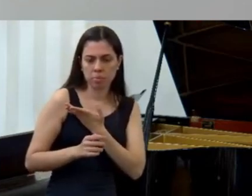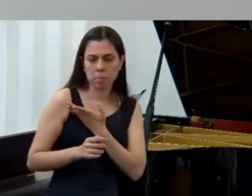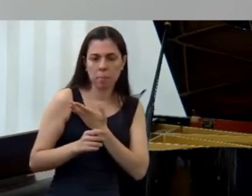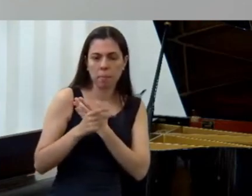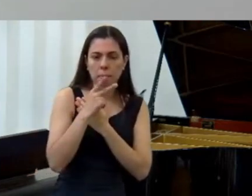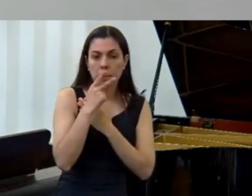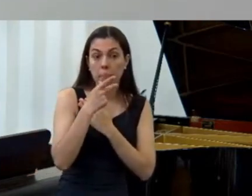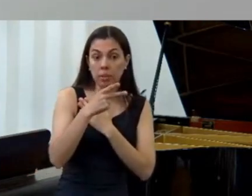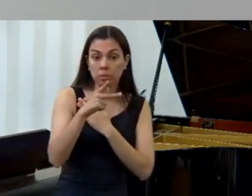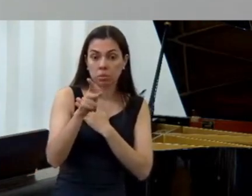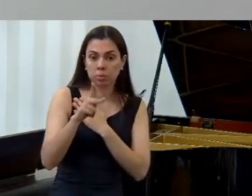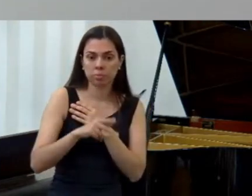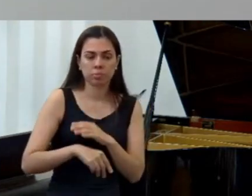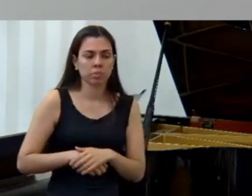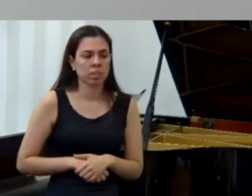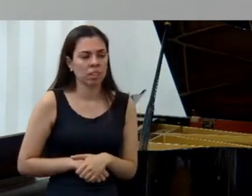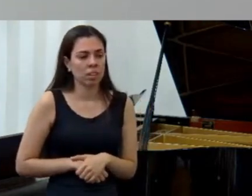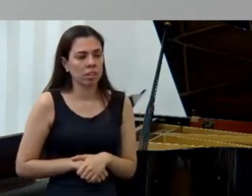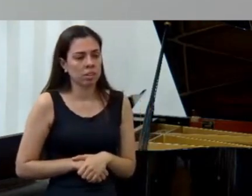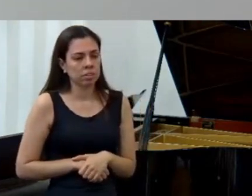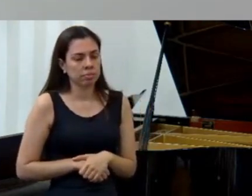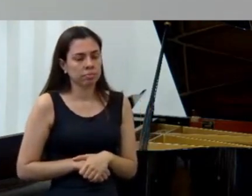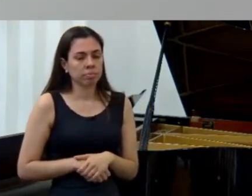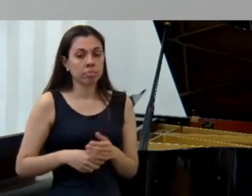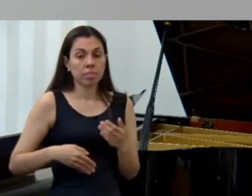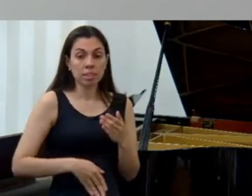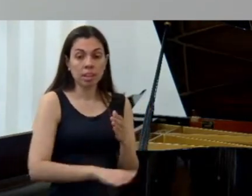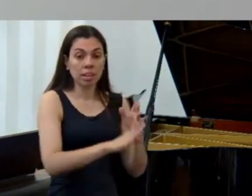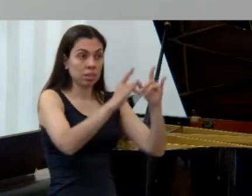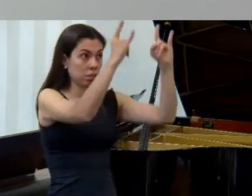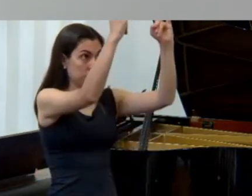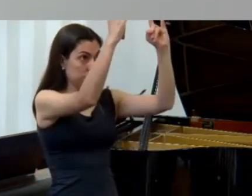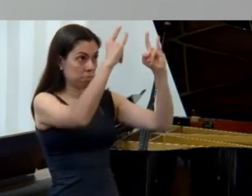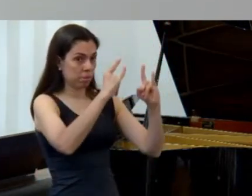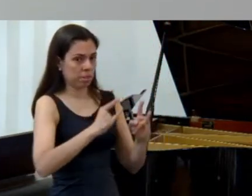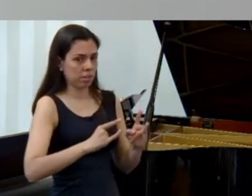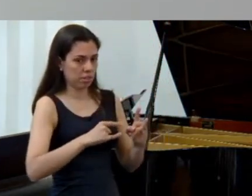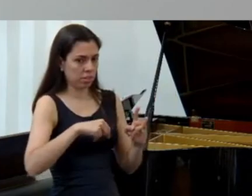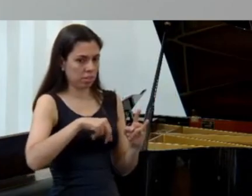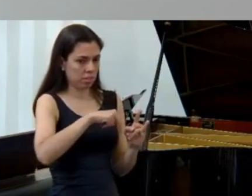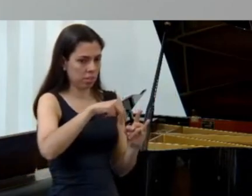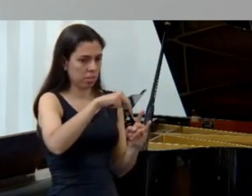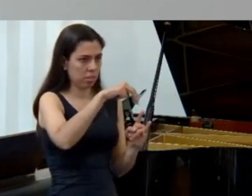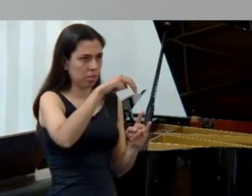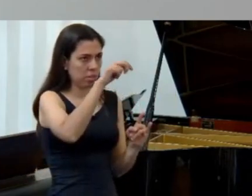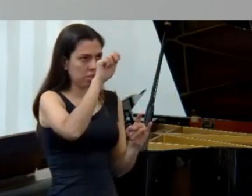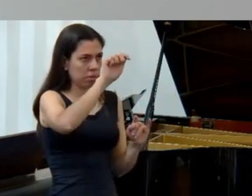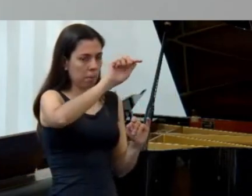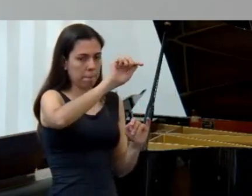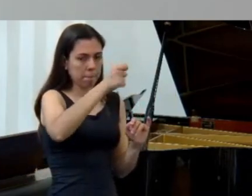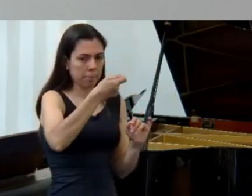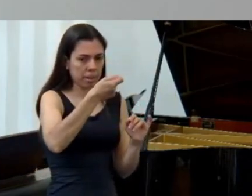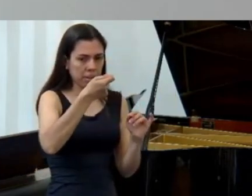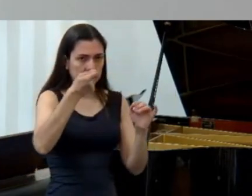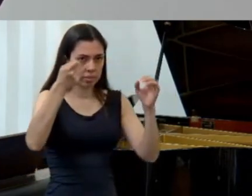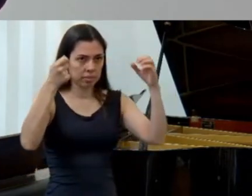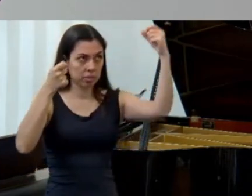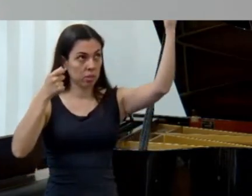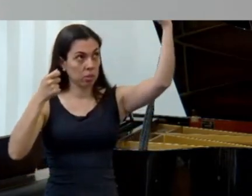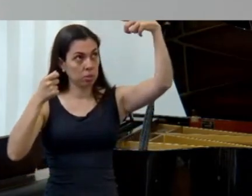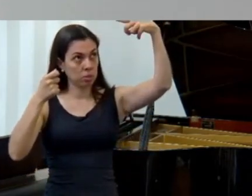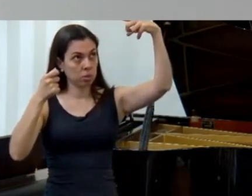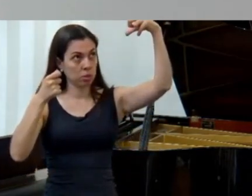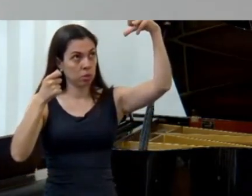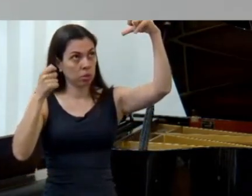E ele estava tão colapsado que ele entrou no apartamento dele, fechou todas as luzes, apagou todas as